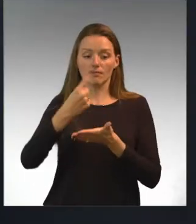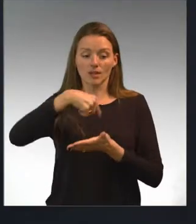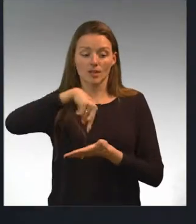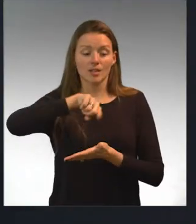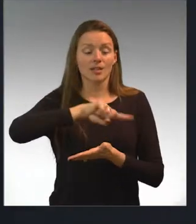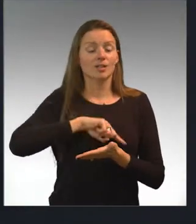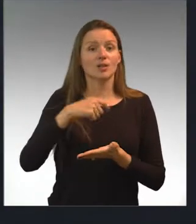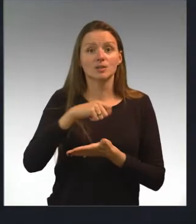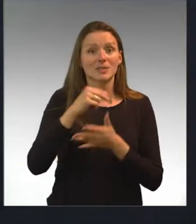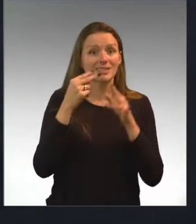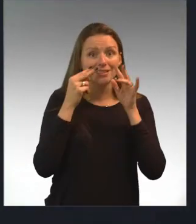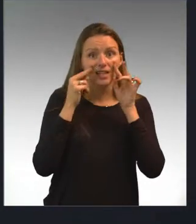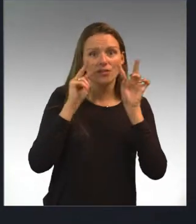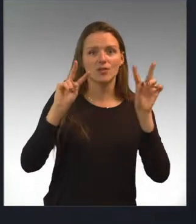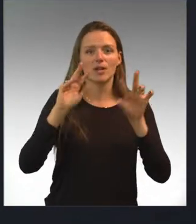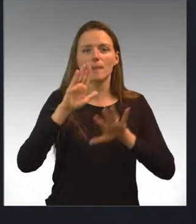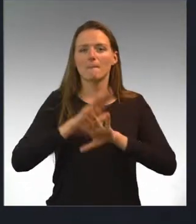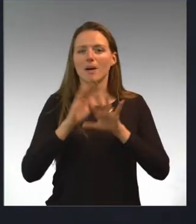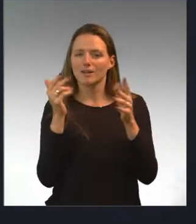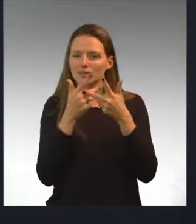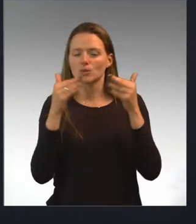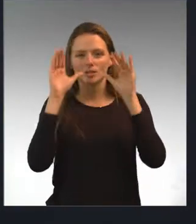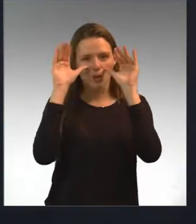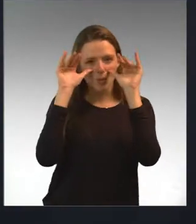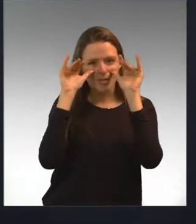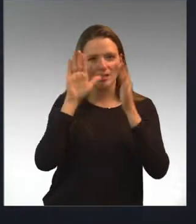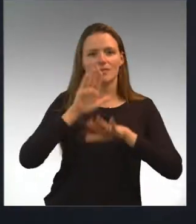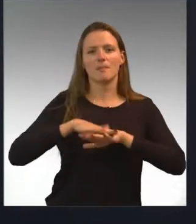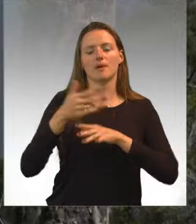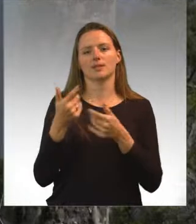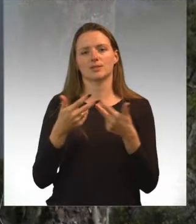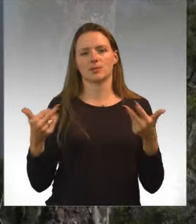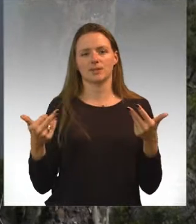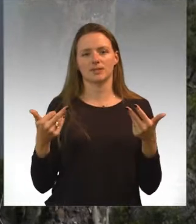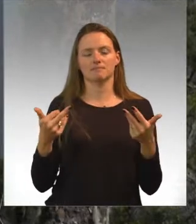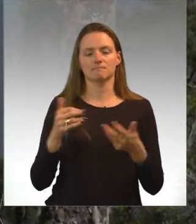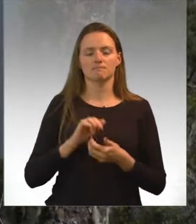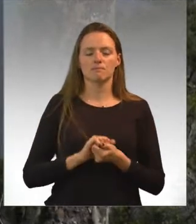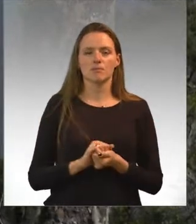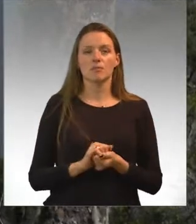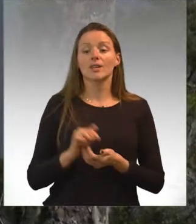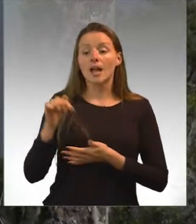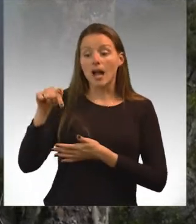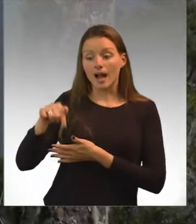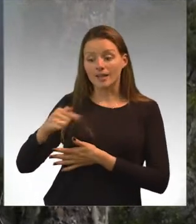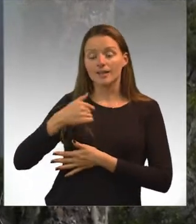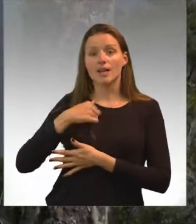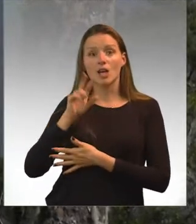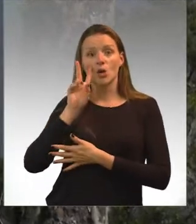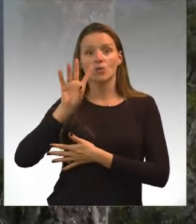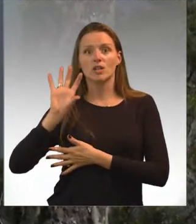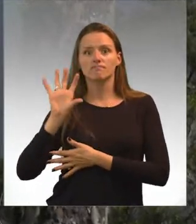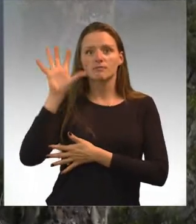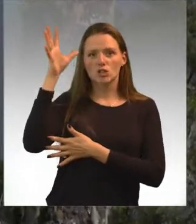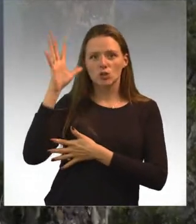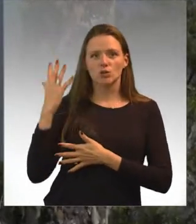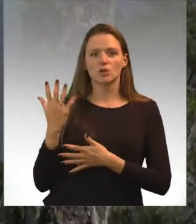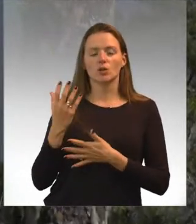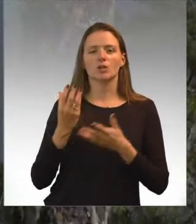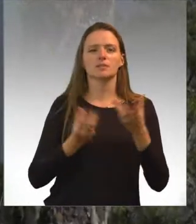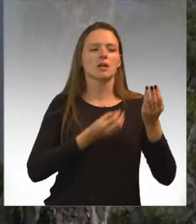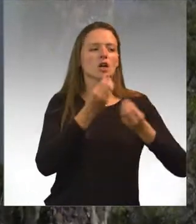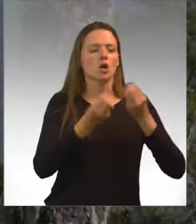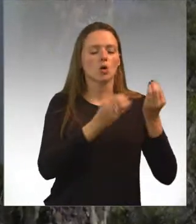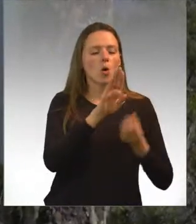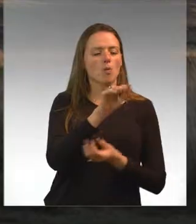muitas coisas que não vemos mais. E aqui eu vi soluções paisagísticas com os basaltos